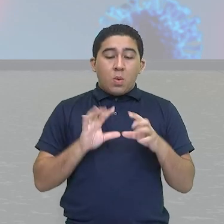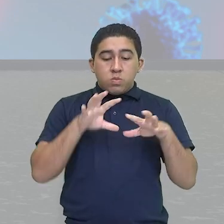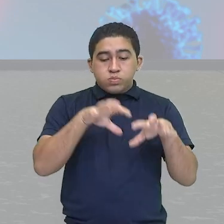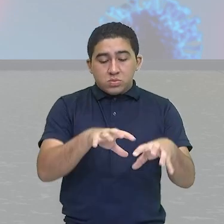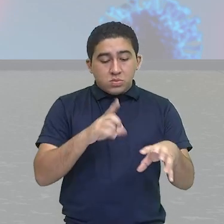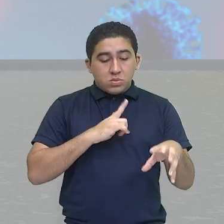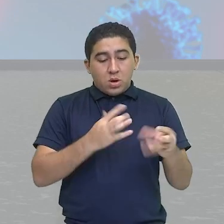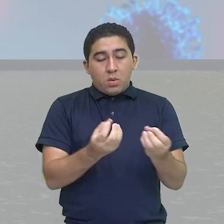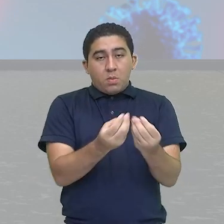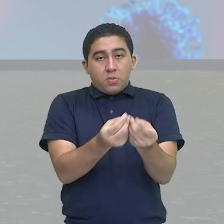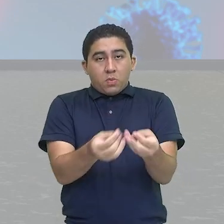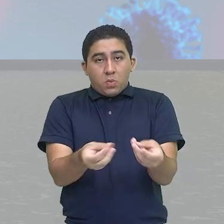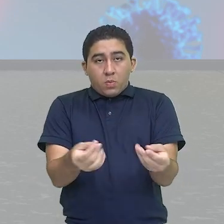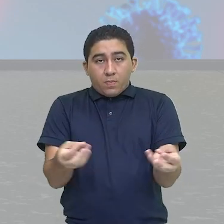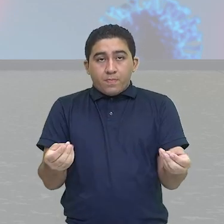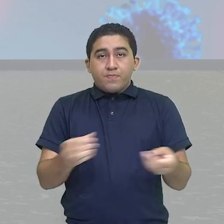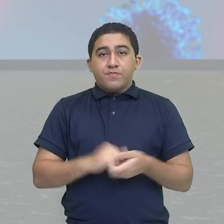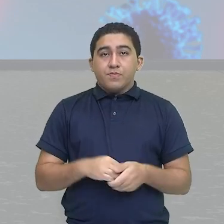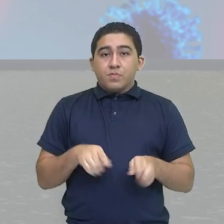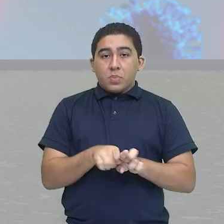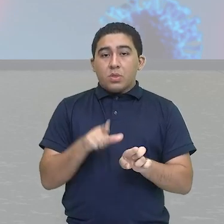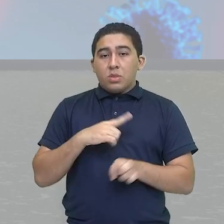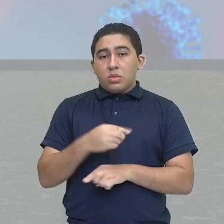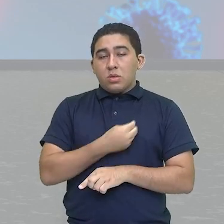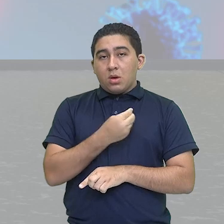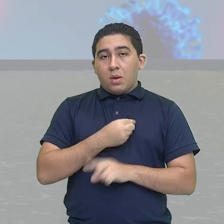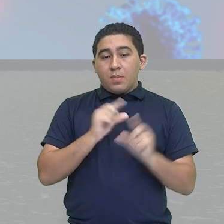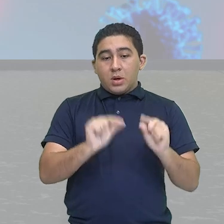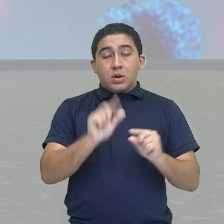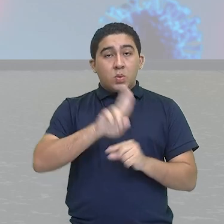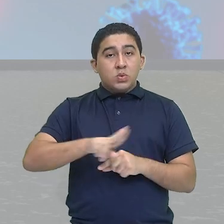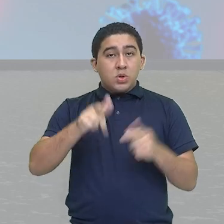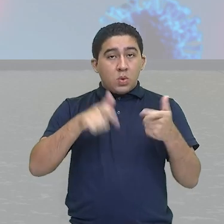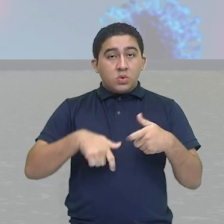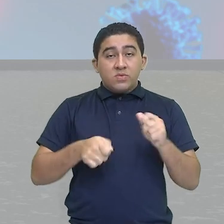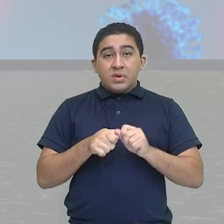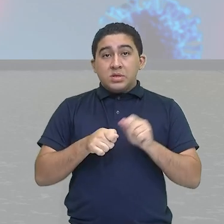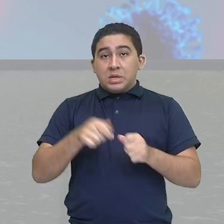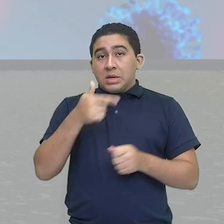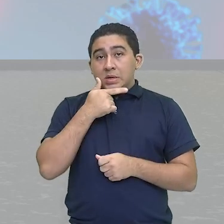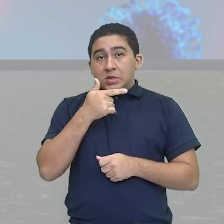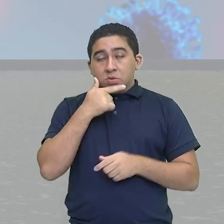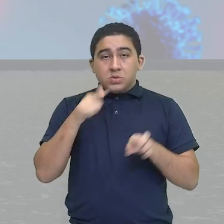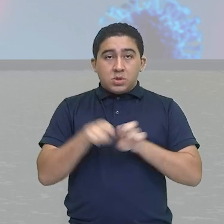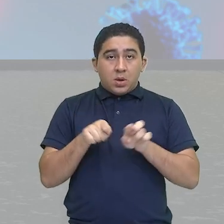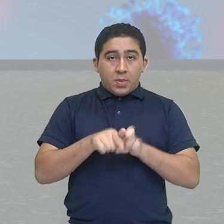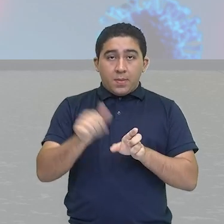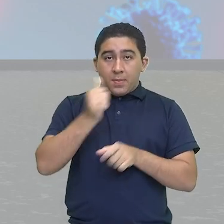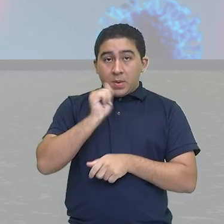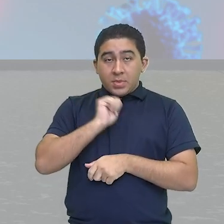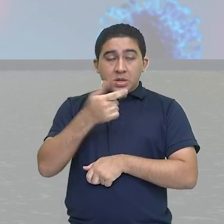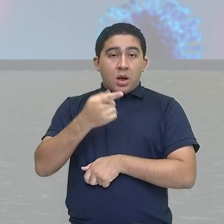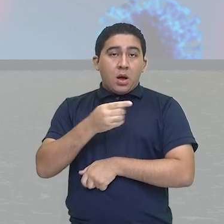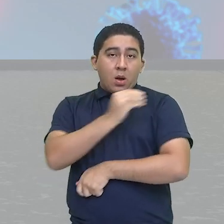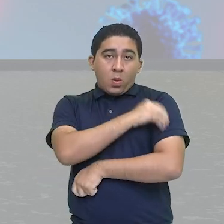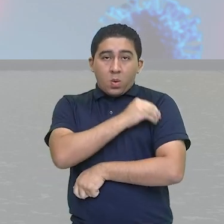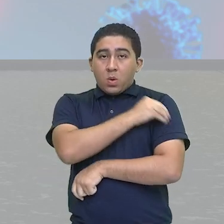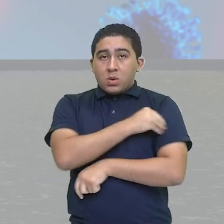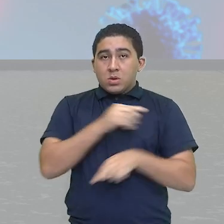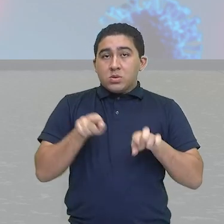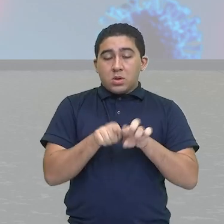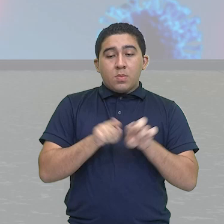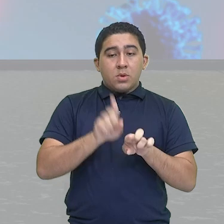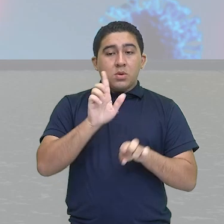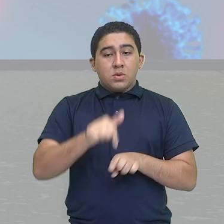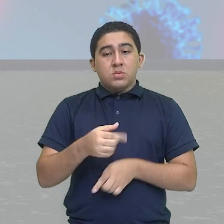Temos micro-organismos que são utilizados na produção do queijo, na produção de bebidas alcoólicas, E